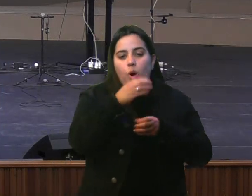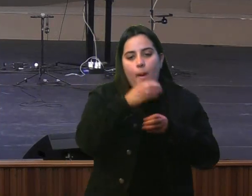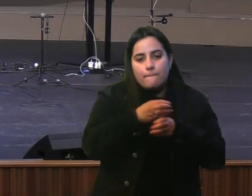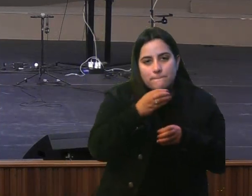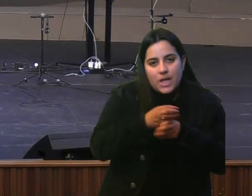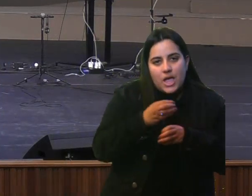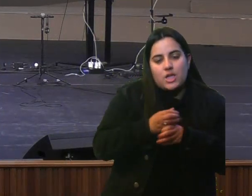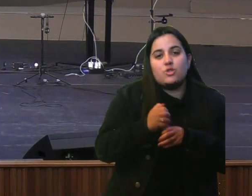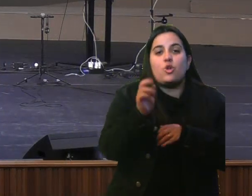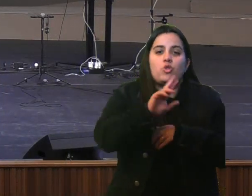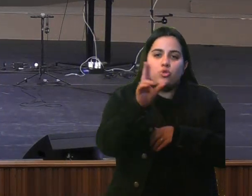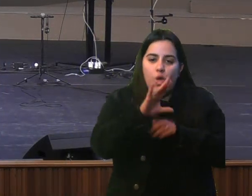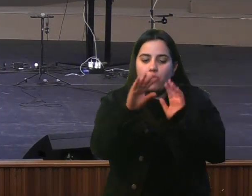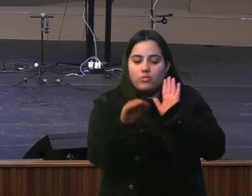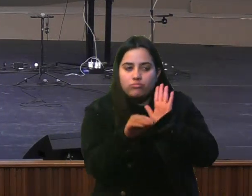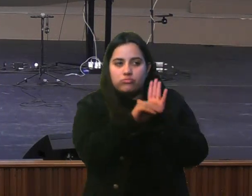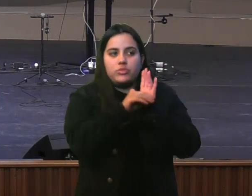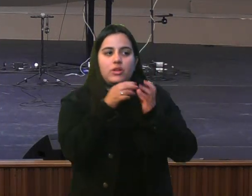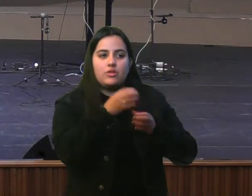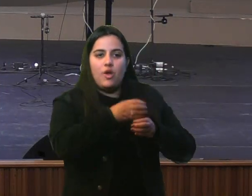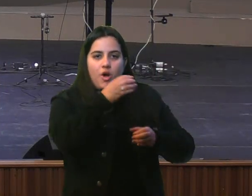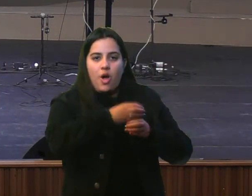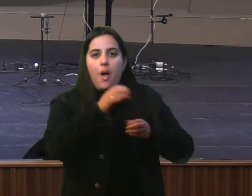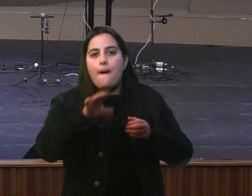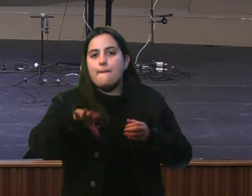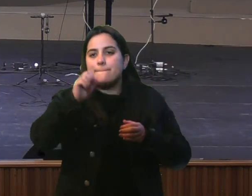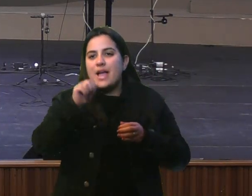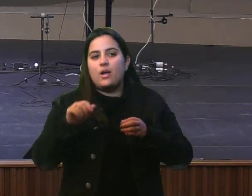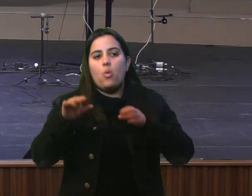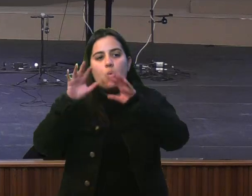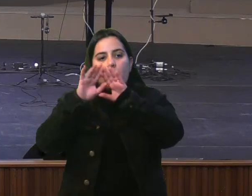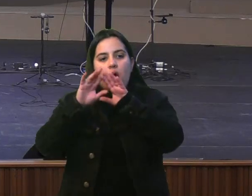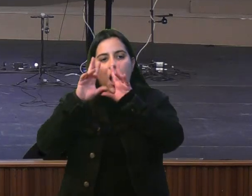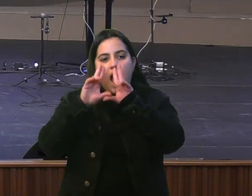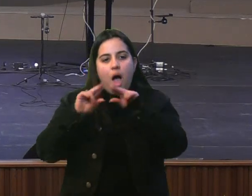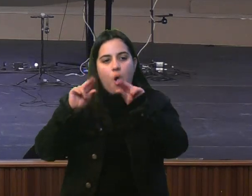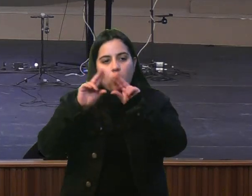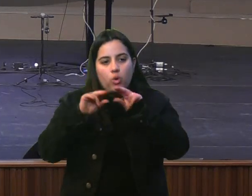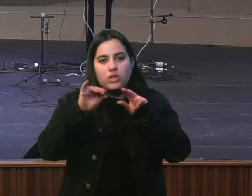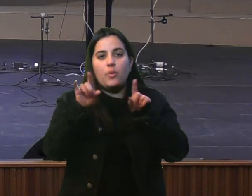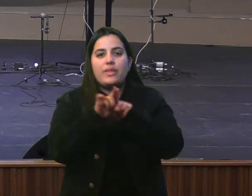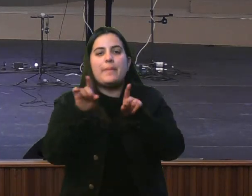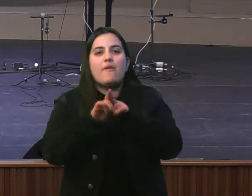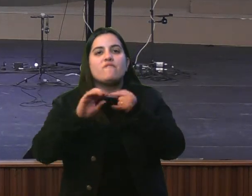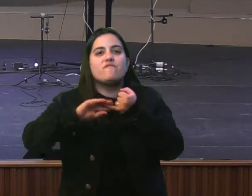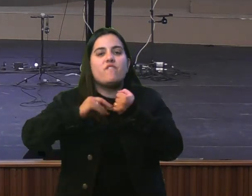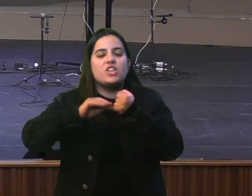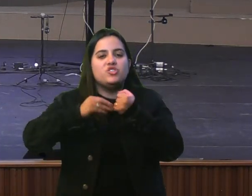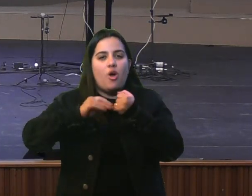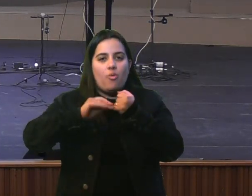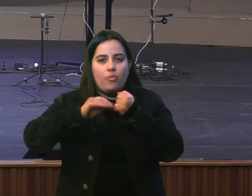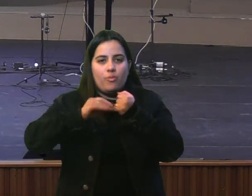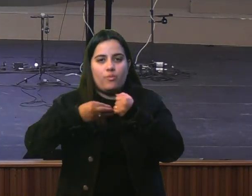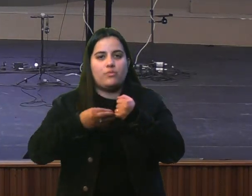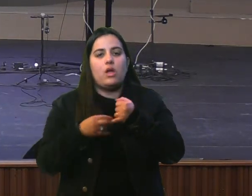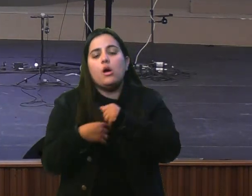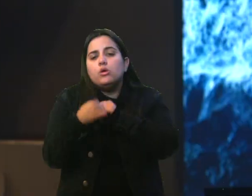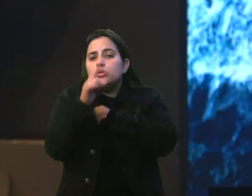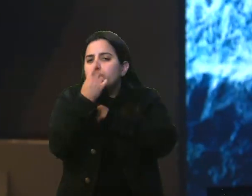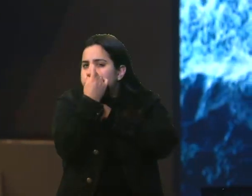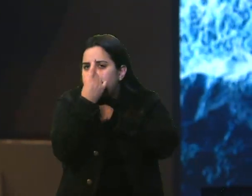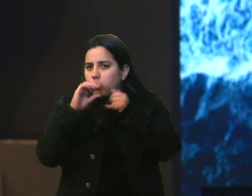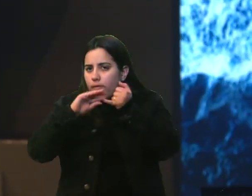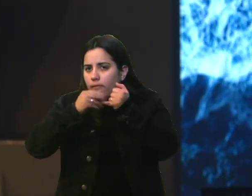coloca o seu nome no copinho, pega um algodão e um feijão, um grão de